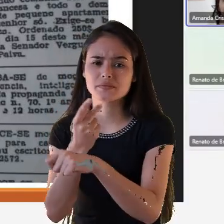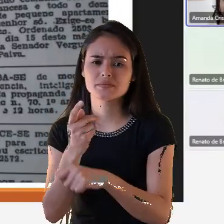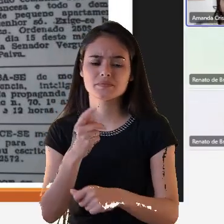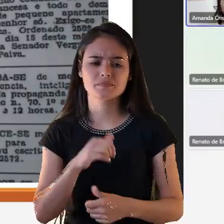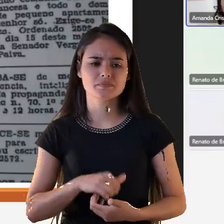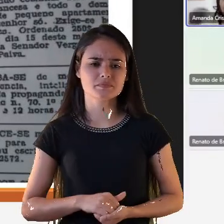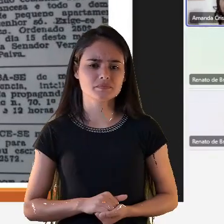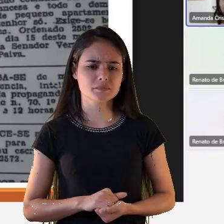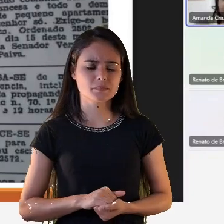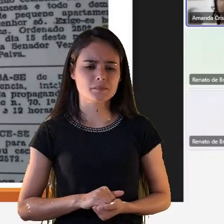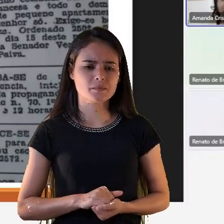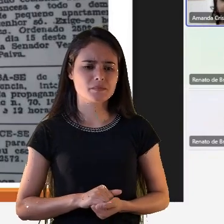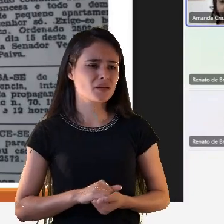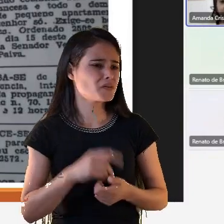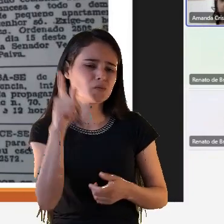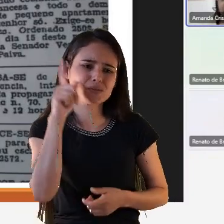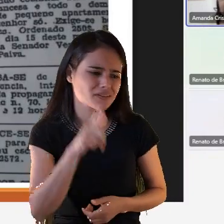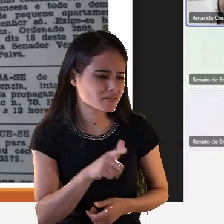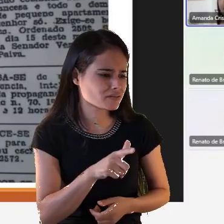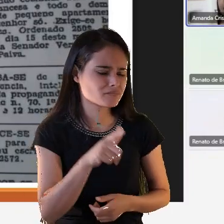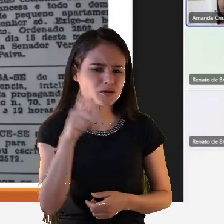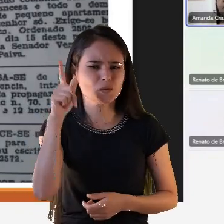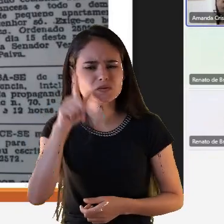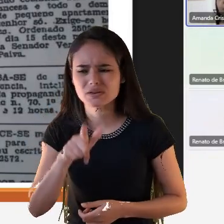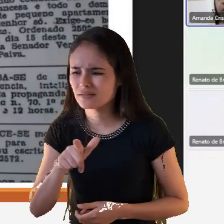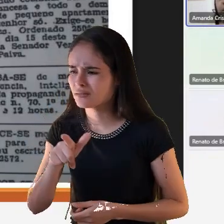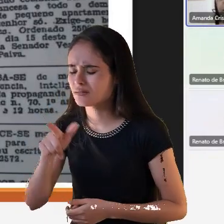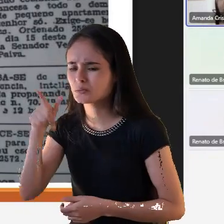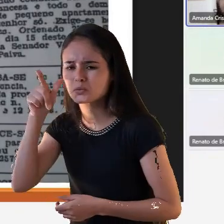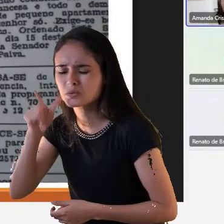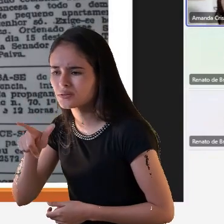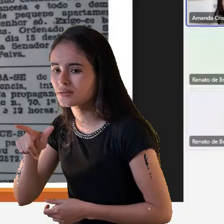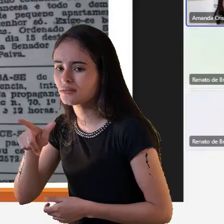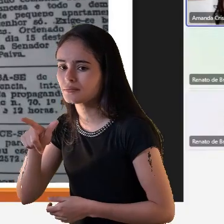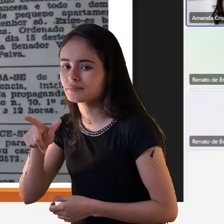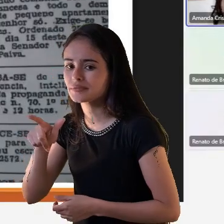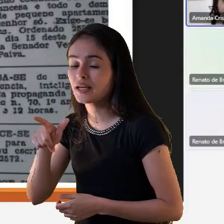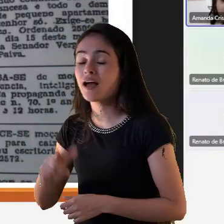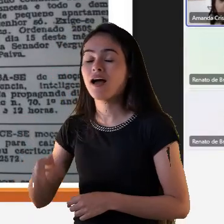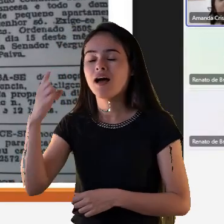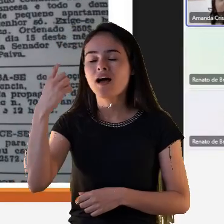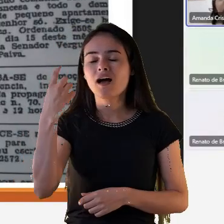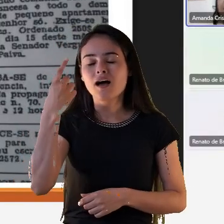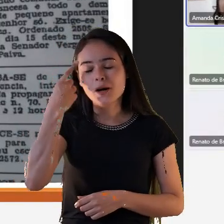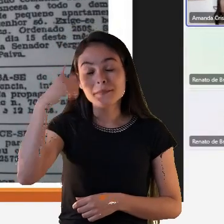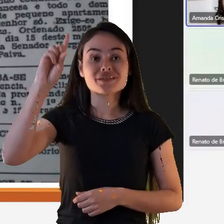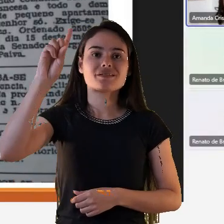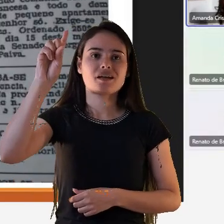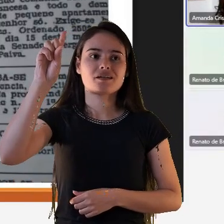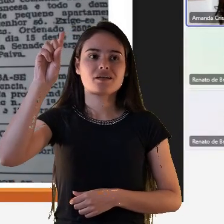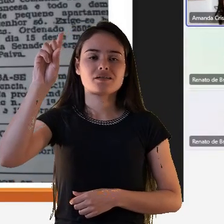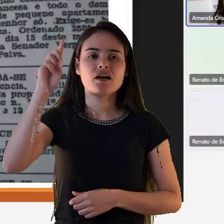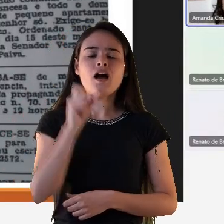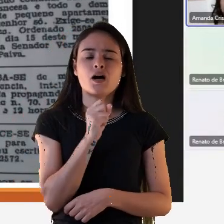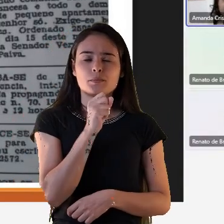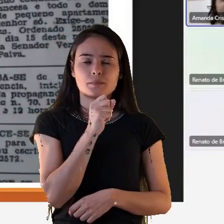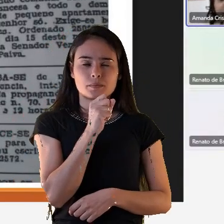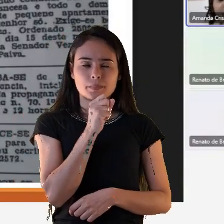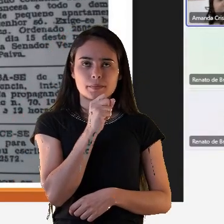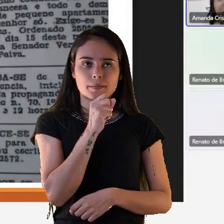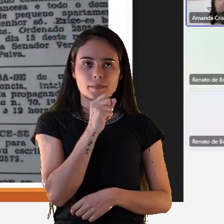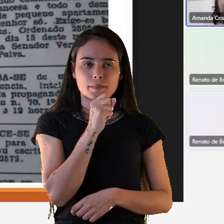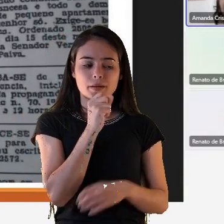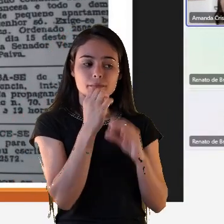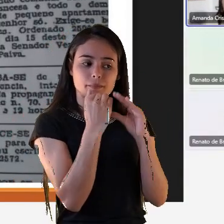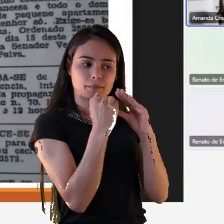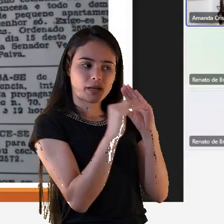fitinha só com a voz dela narrando coisas, ela foi chamada para uma entrevista, porque não tinha a imagem